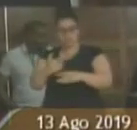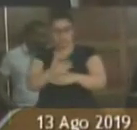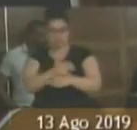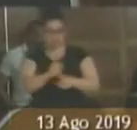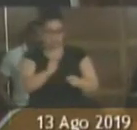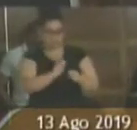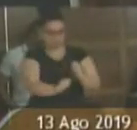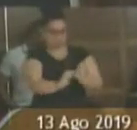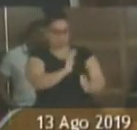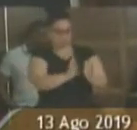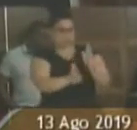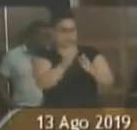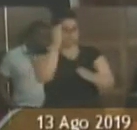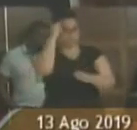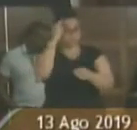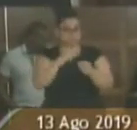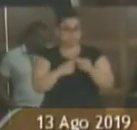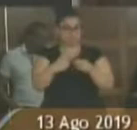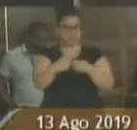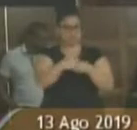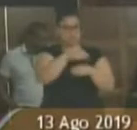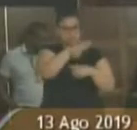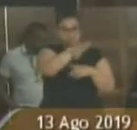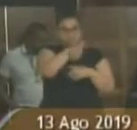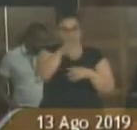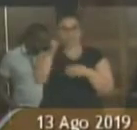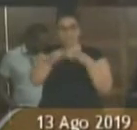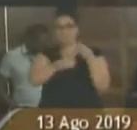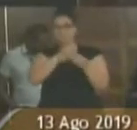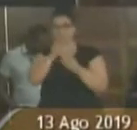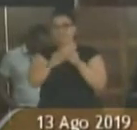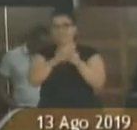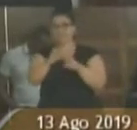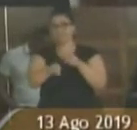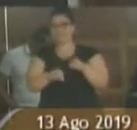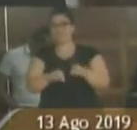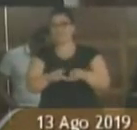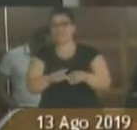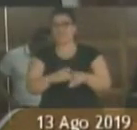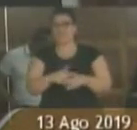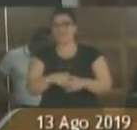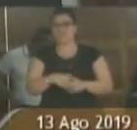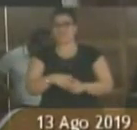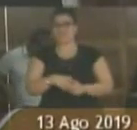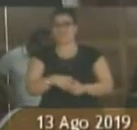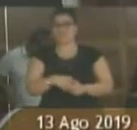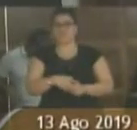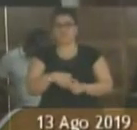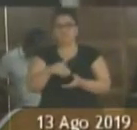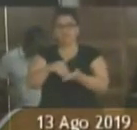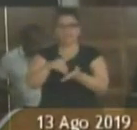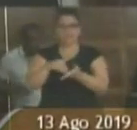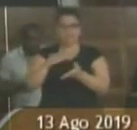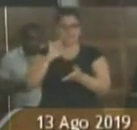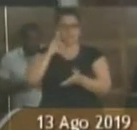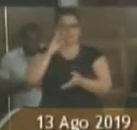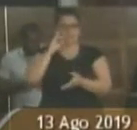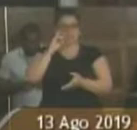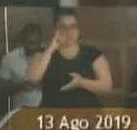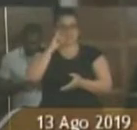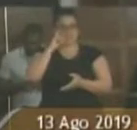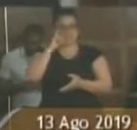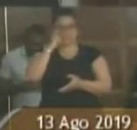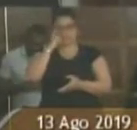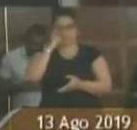imagina nos bairros, hein, gente? Como é que está a nossa população? E o homem lá na China tirando